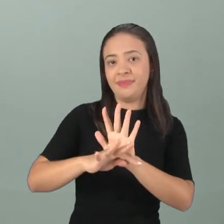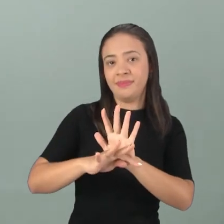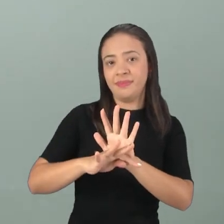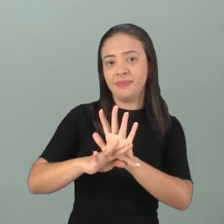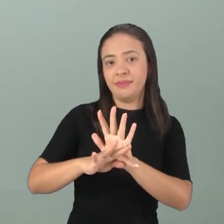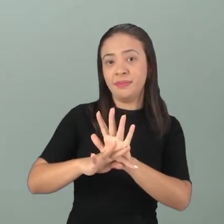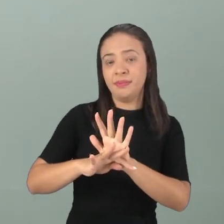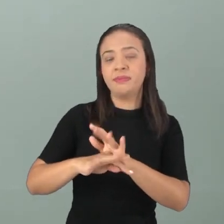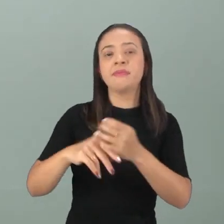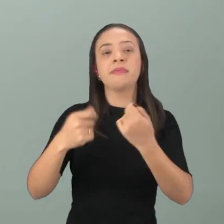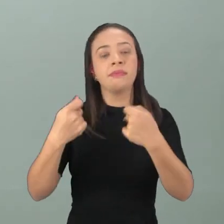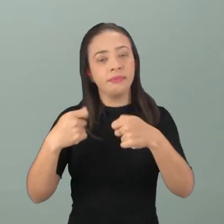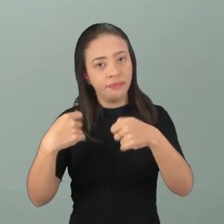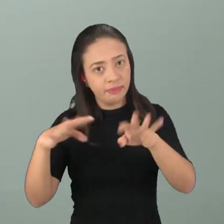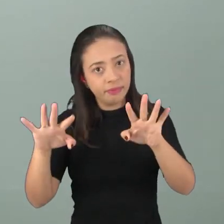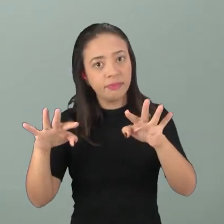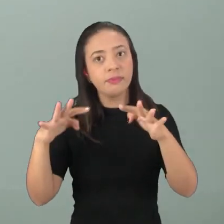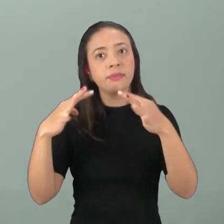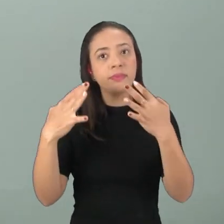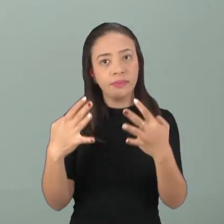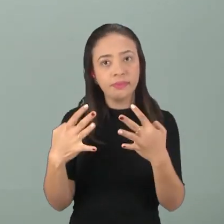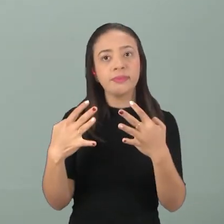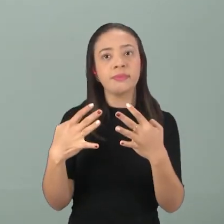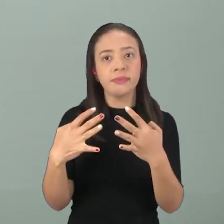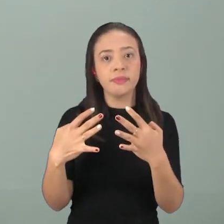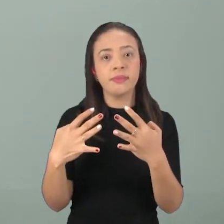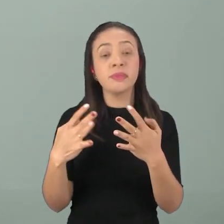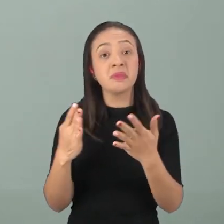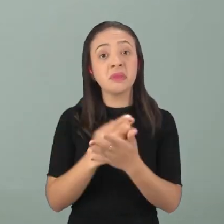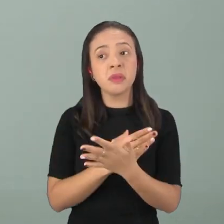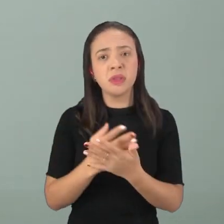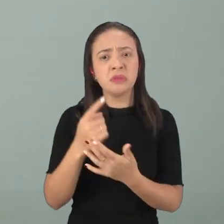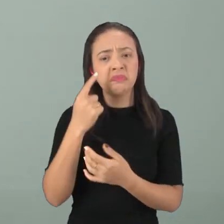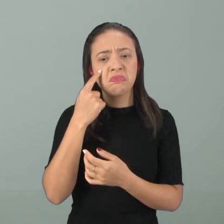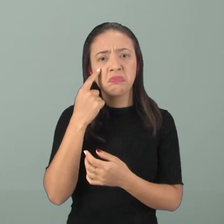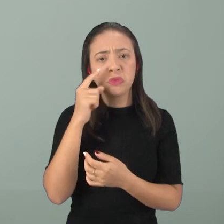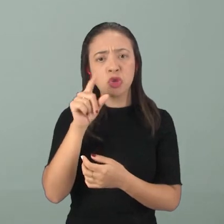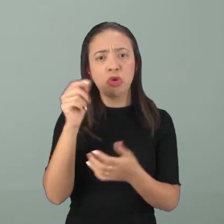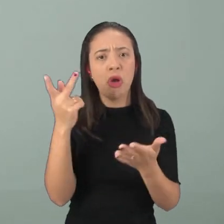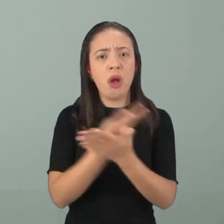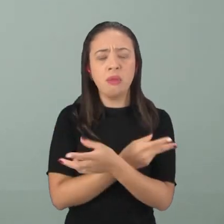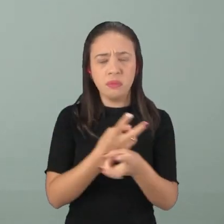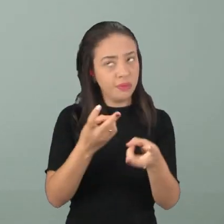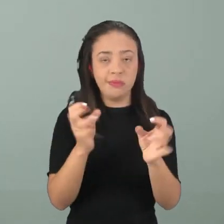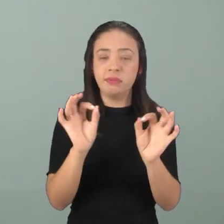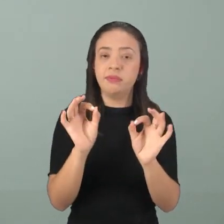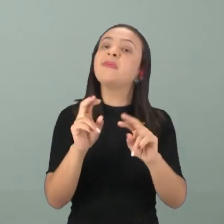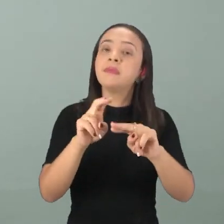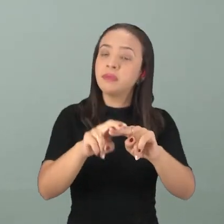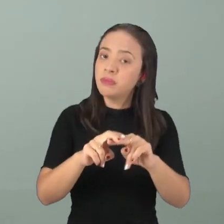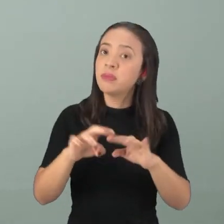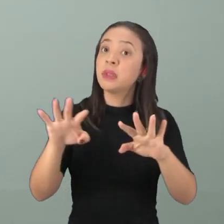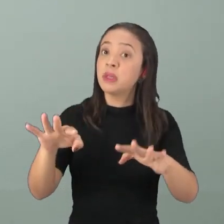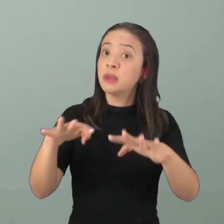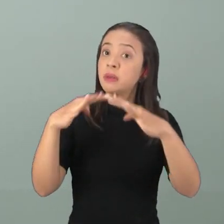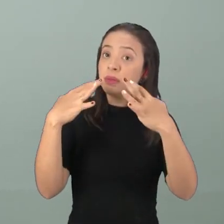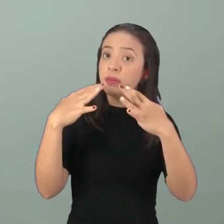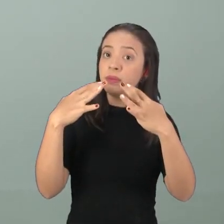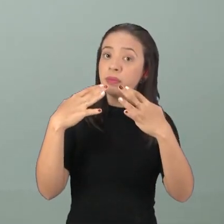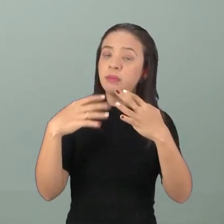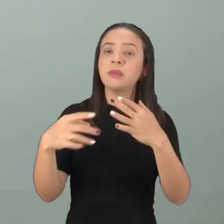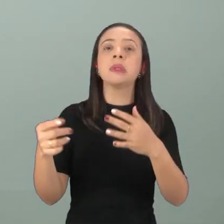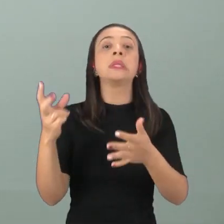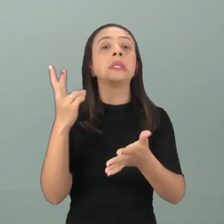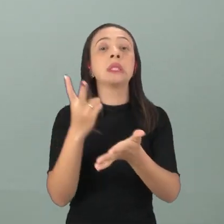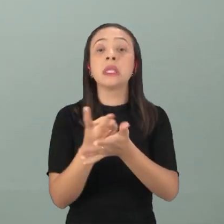texto. É uma coisa que requer muita atenção, é muito sutil. Se a gente faz, nem percebe ali. A gente tem que ter muita atenção na hora da leitura e